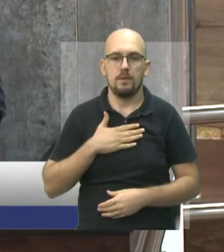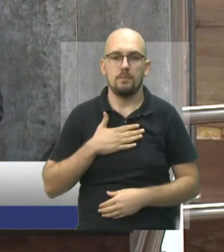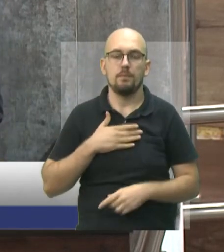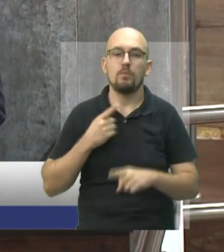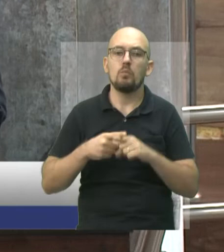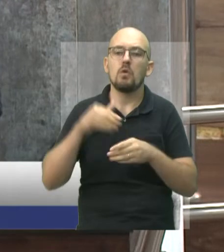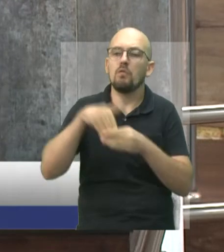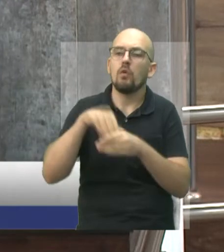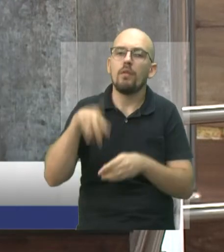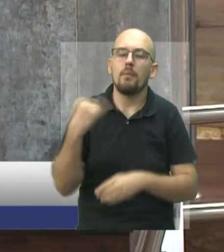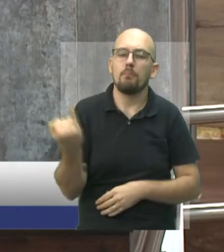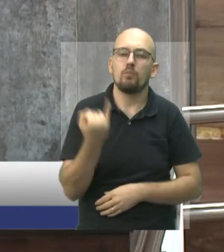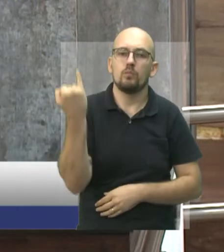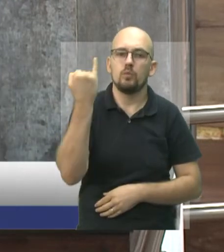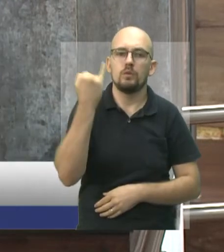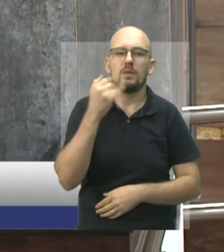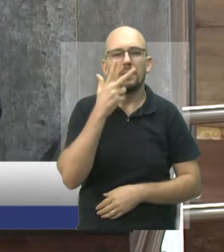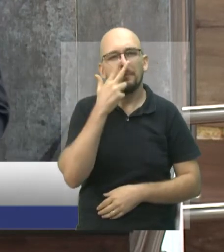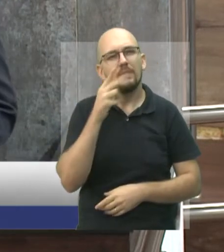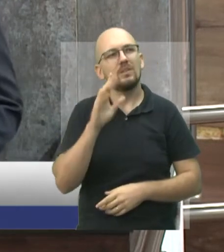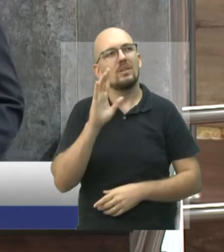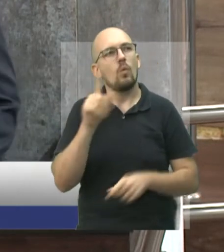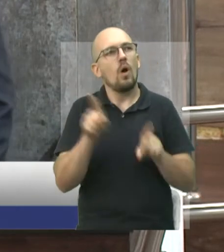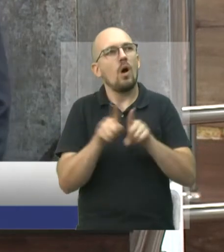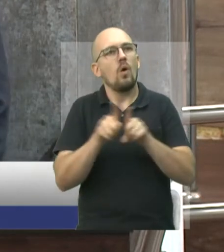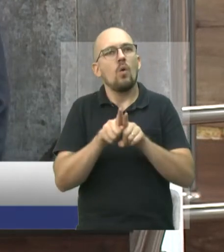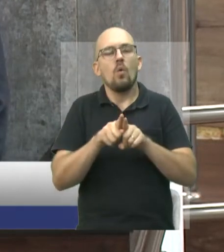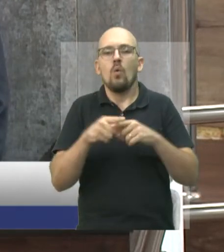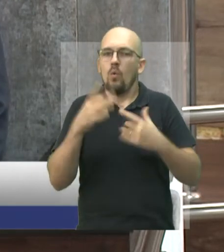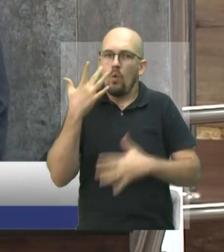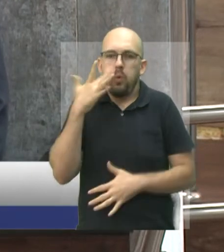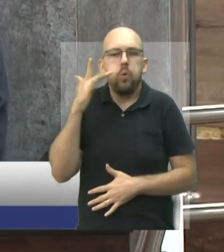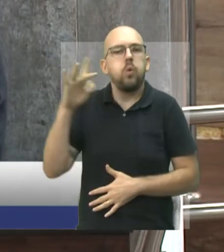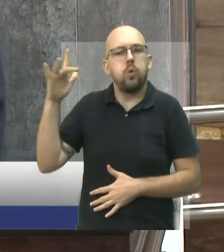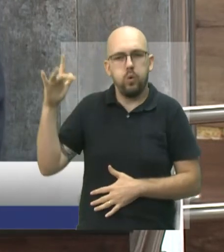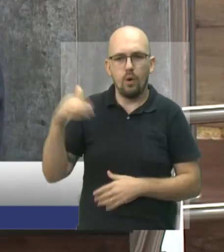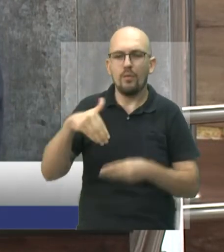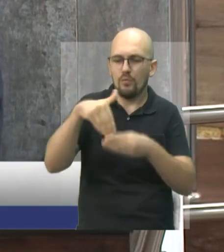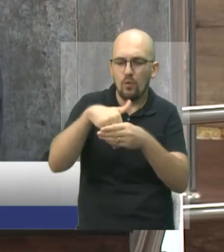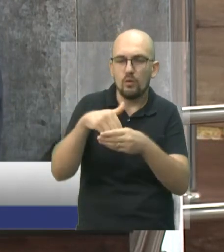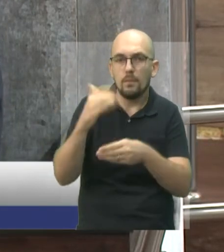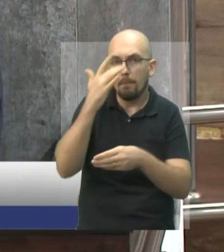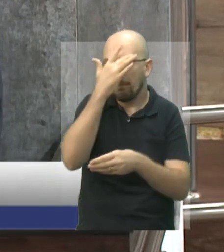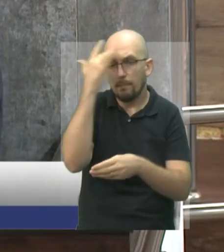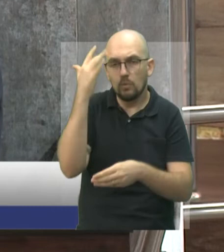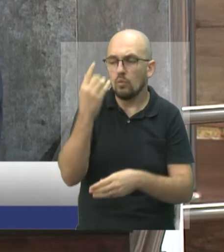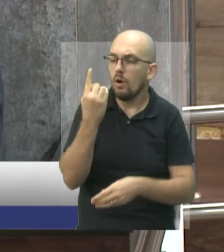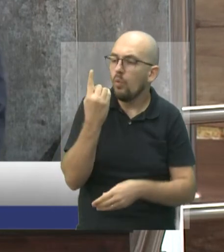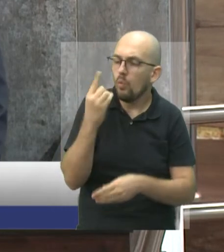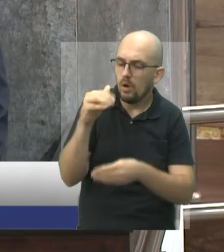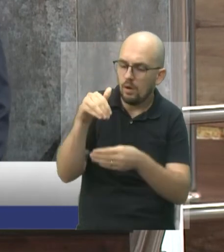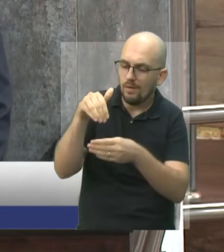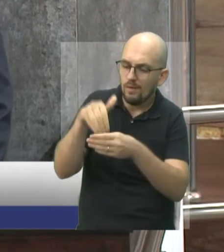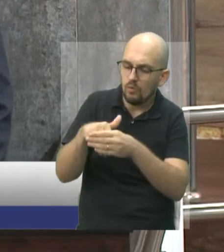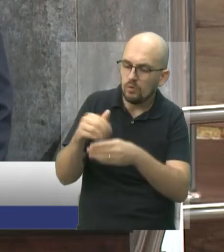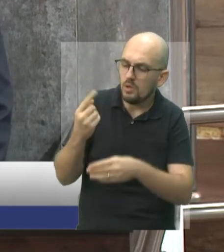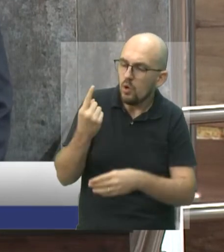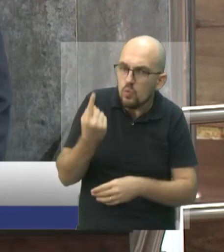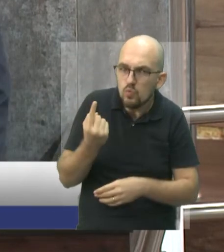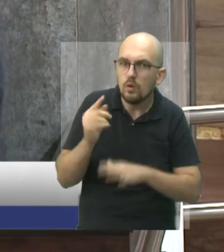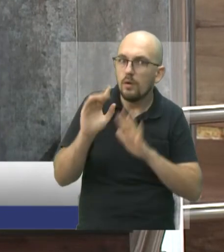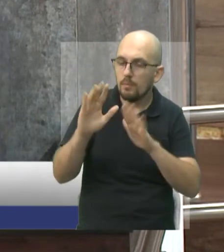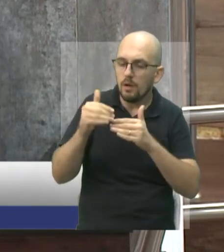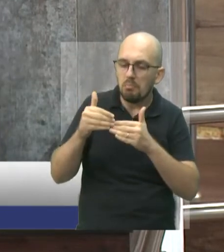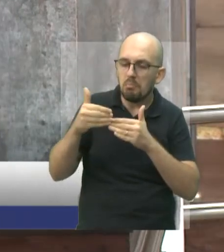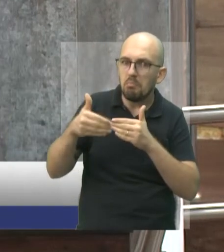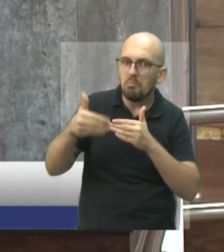importante que eu acho que chega a ser quase sagrado o voto, porque é uma decisão de uma pessoa em um curto prazo, ainda